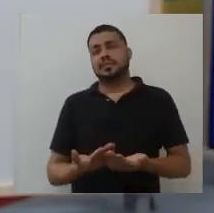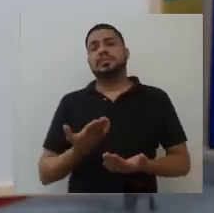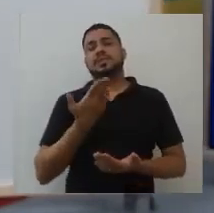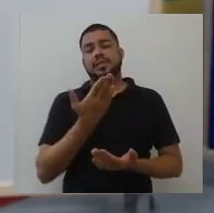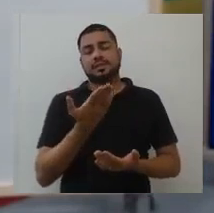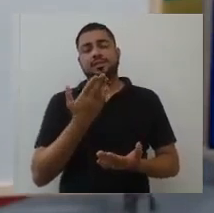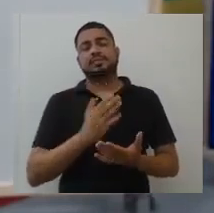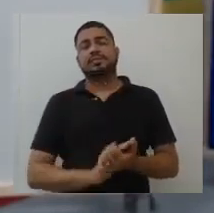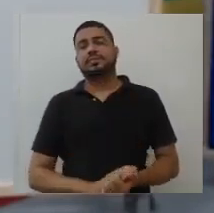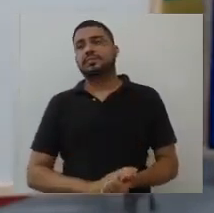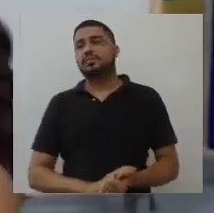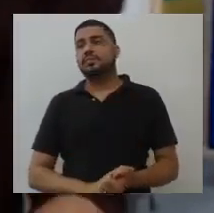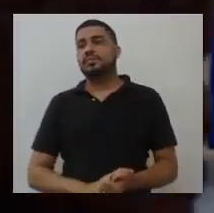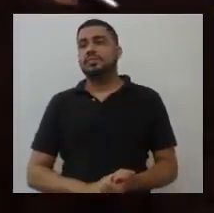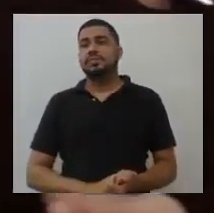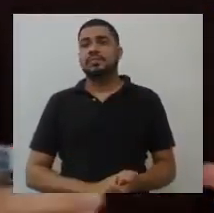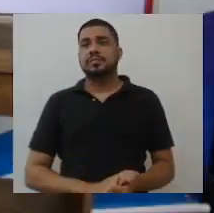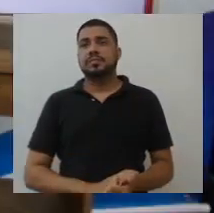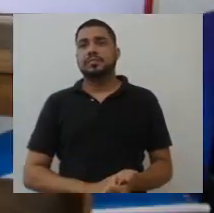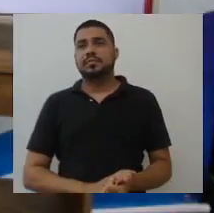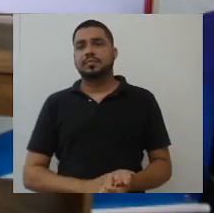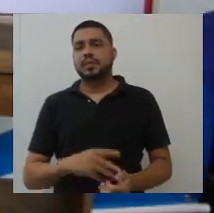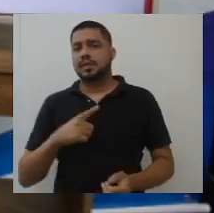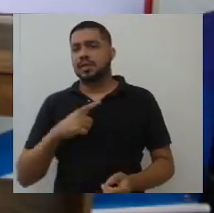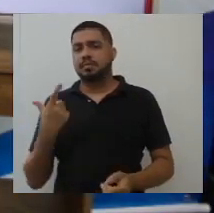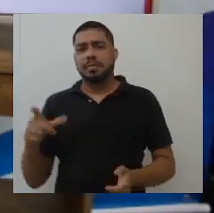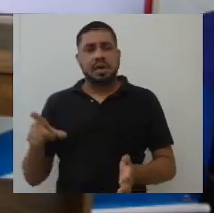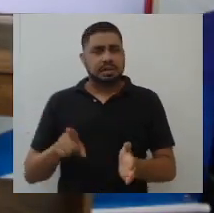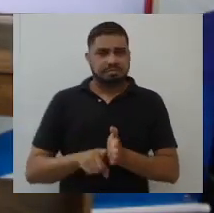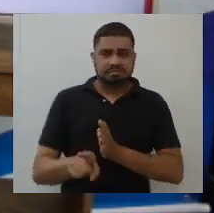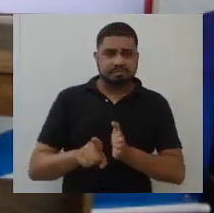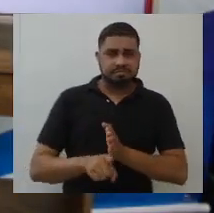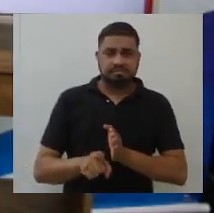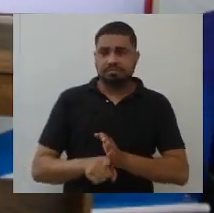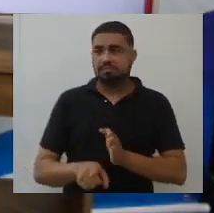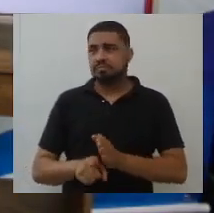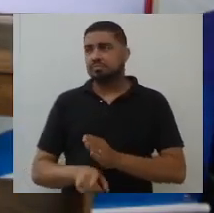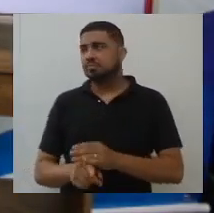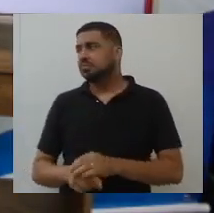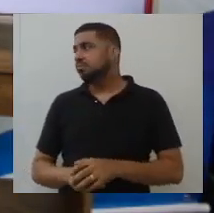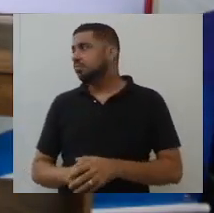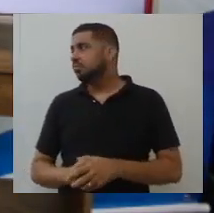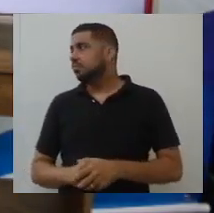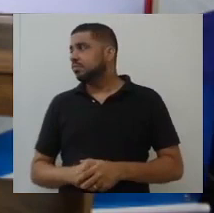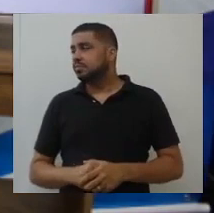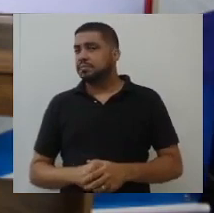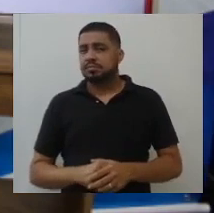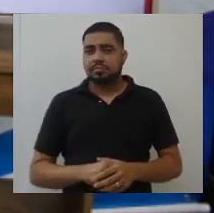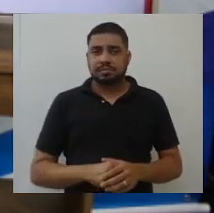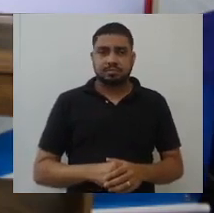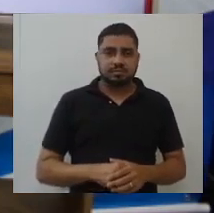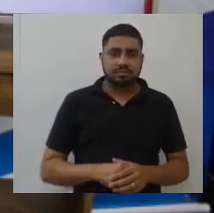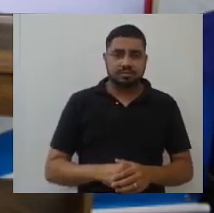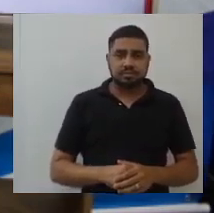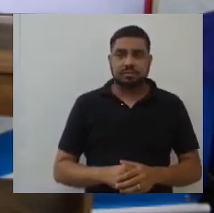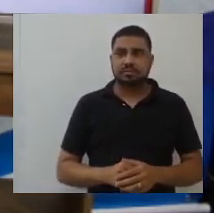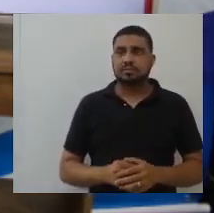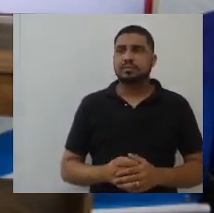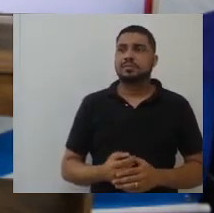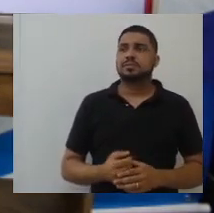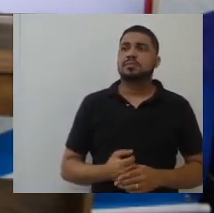aí. Mas a gente tem mais alguma pergunta? Acabou de entrar alguma pergunta aí no ar? No questions? Alright?